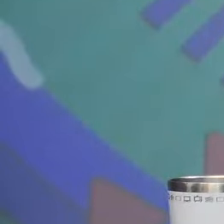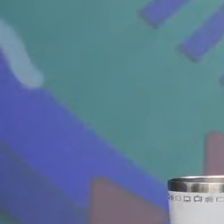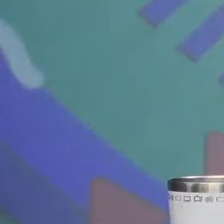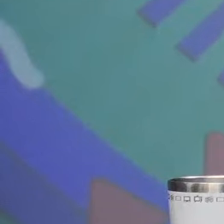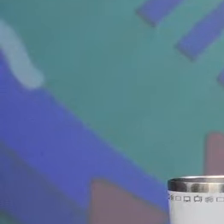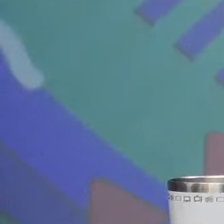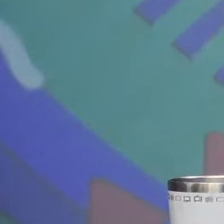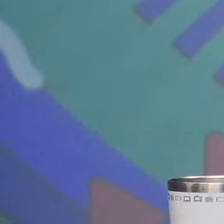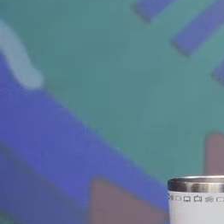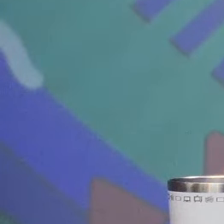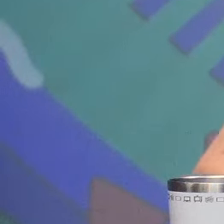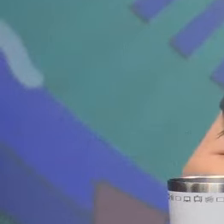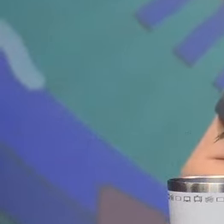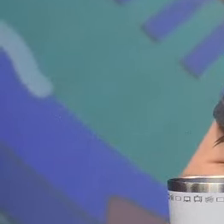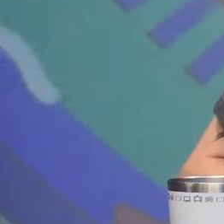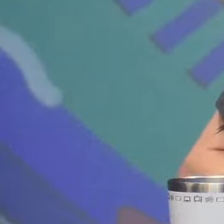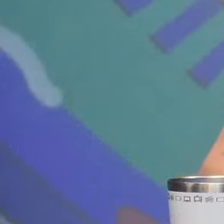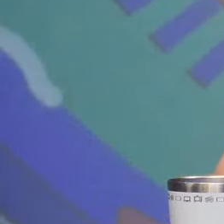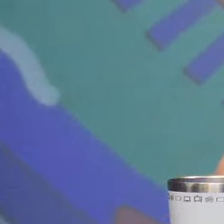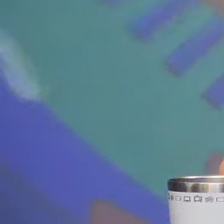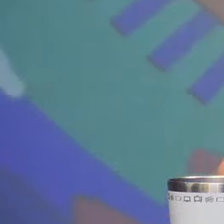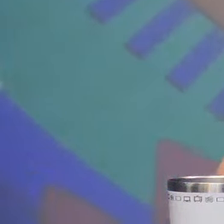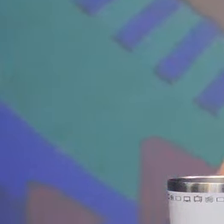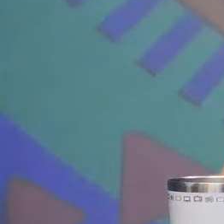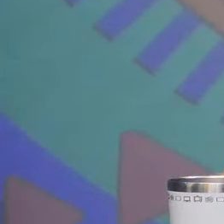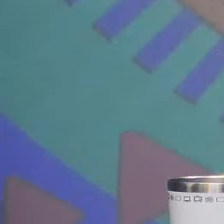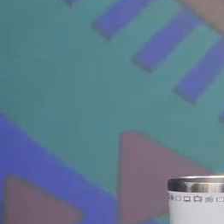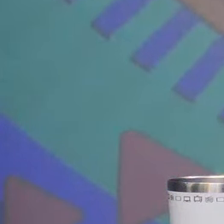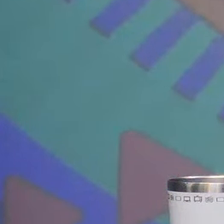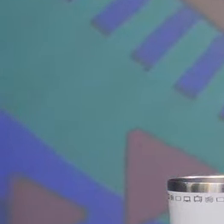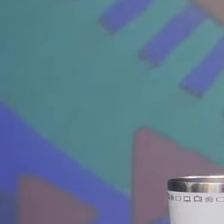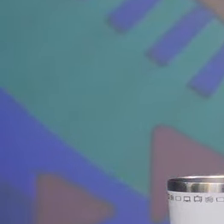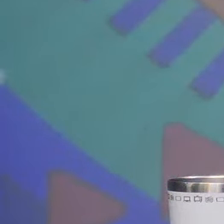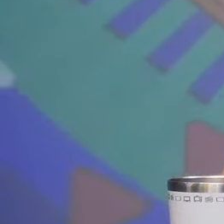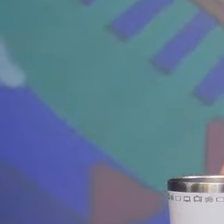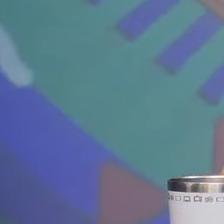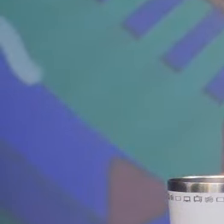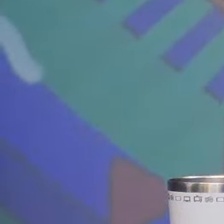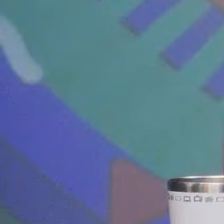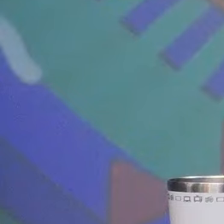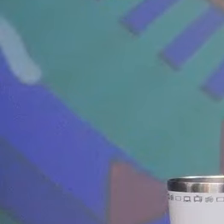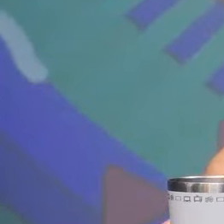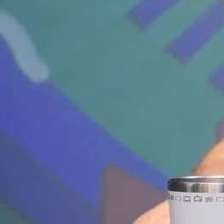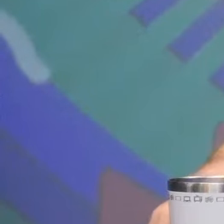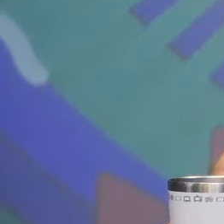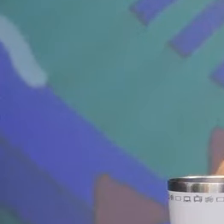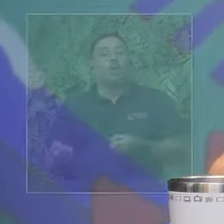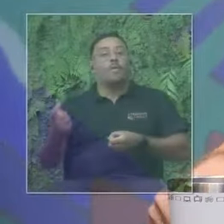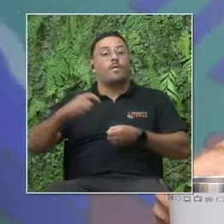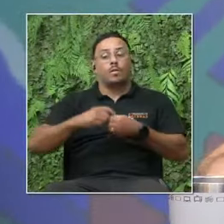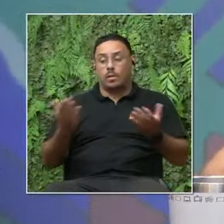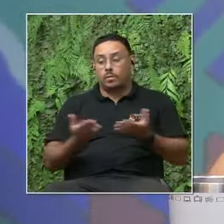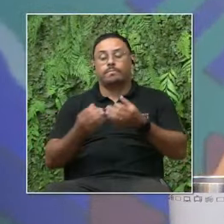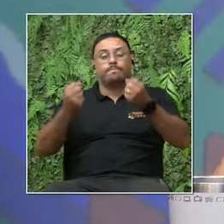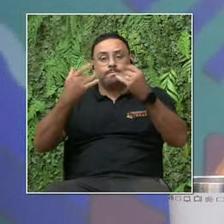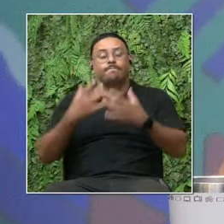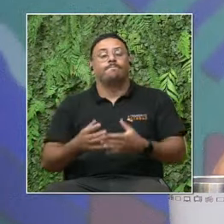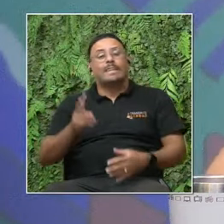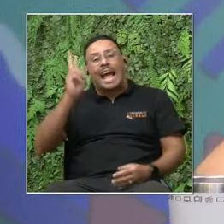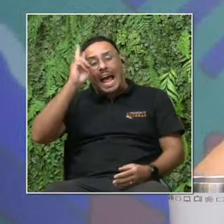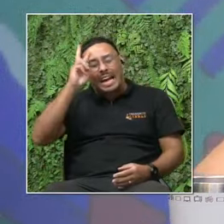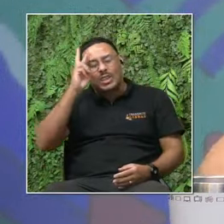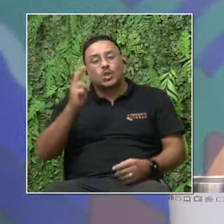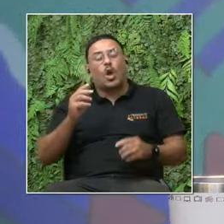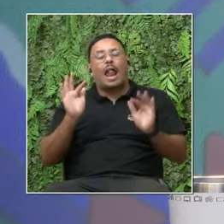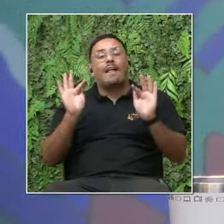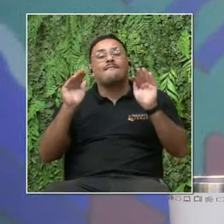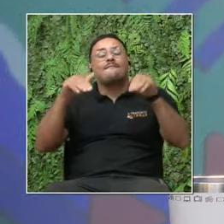98 de volta jornada esportiva 98 estamos de volta contando para você a história dessa final